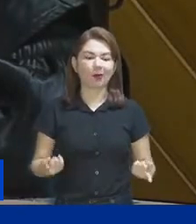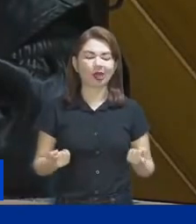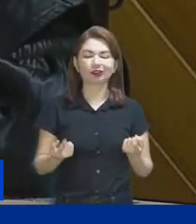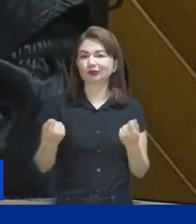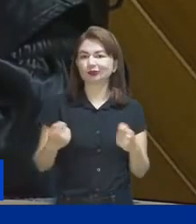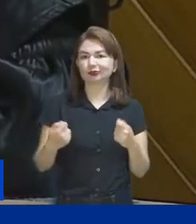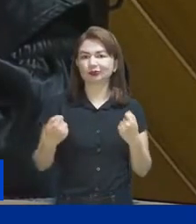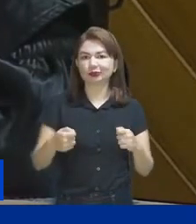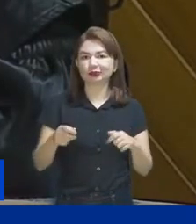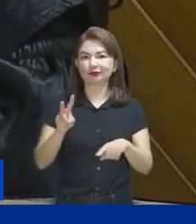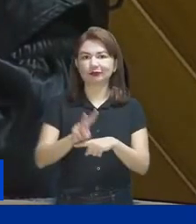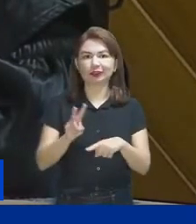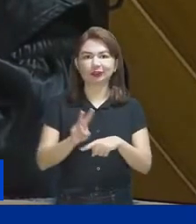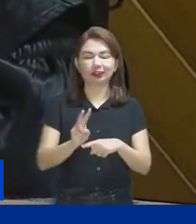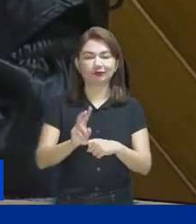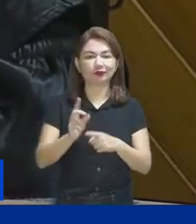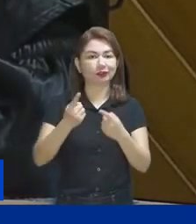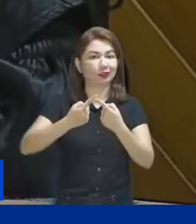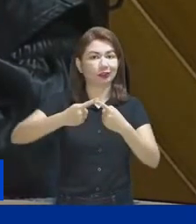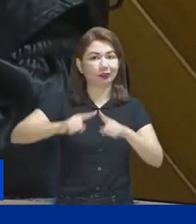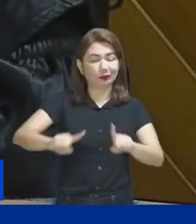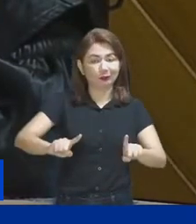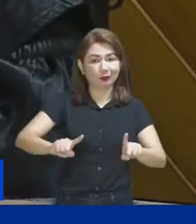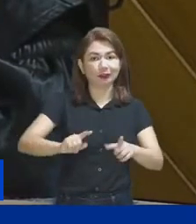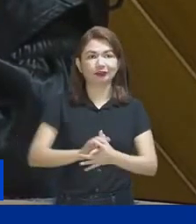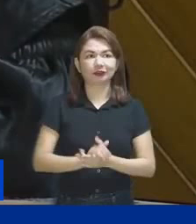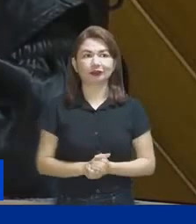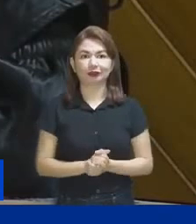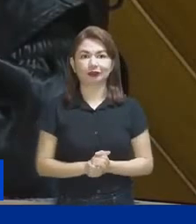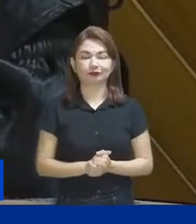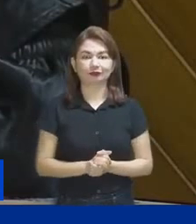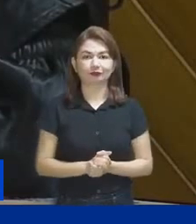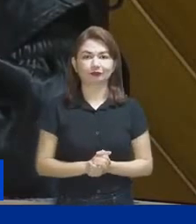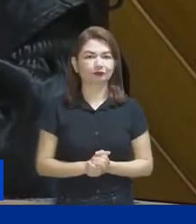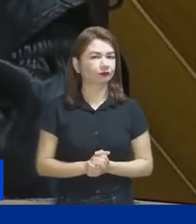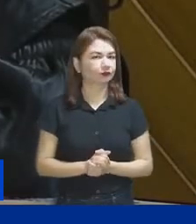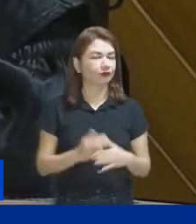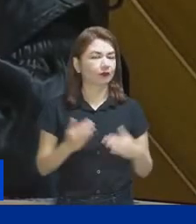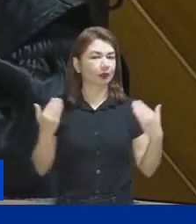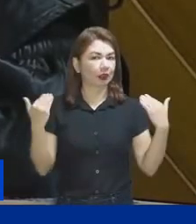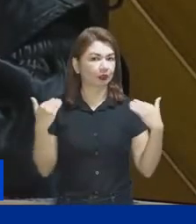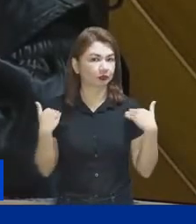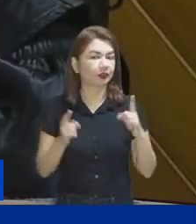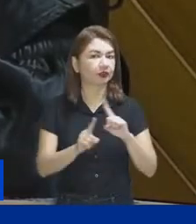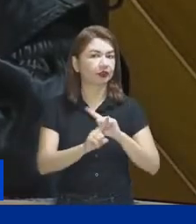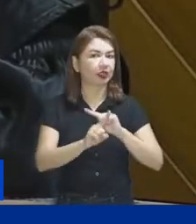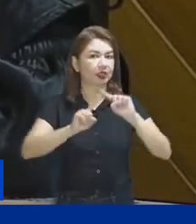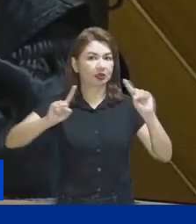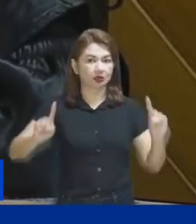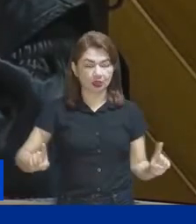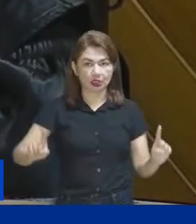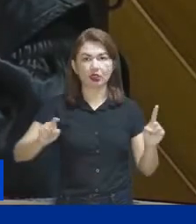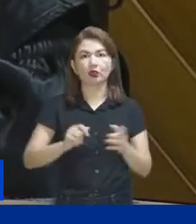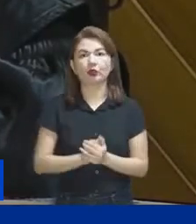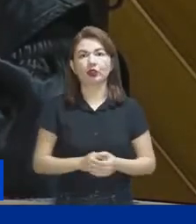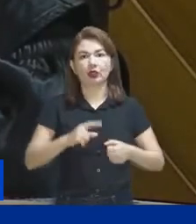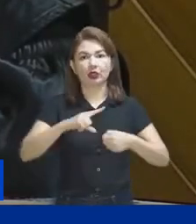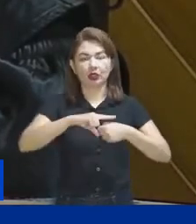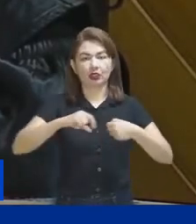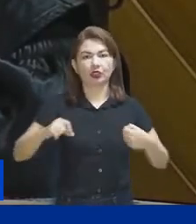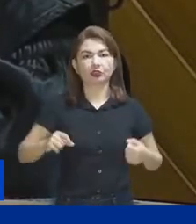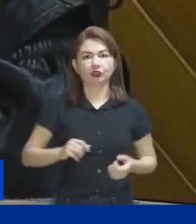defesa, o que violou o devido processo legal e o princípio da não surpresa previstos nos artigos 9º, 10